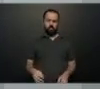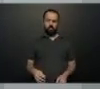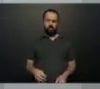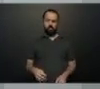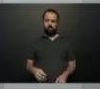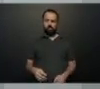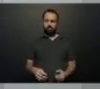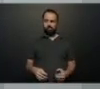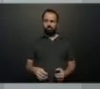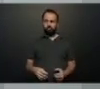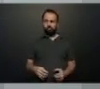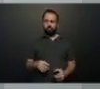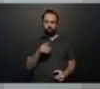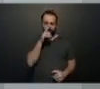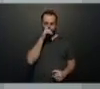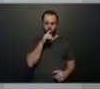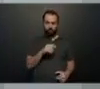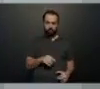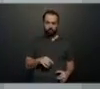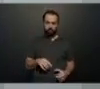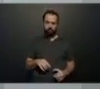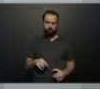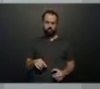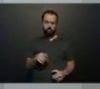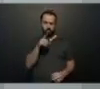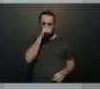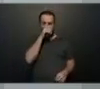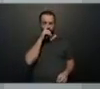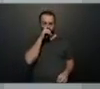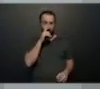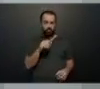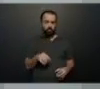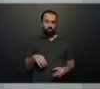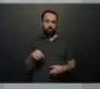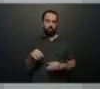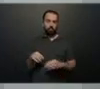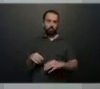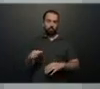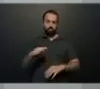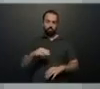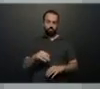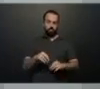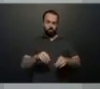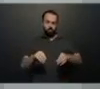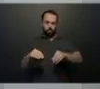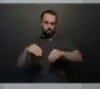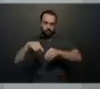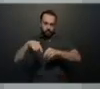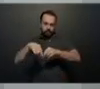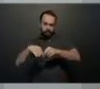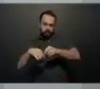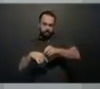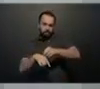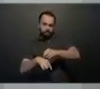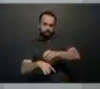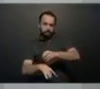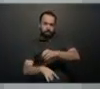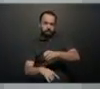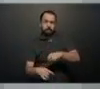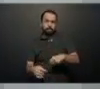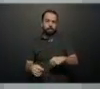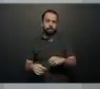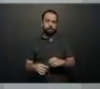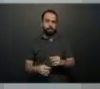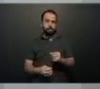perigosos no solo pode contaminar os lençóis freáticos e os cursos de água e colocar em risco tanto